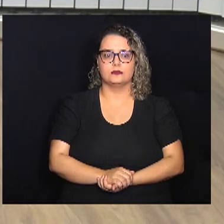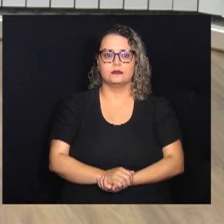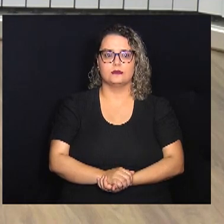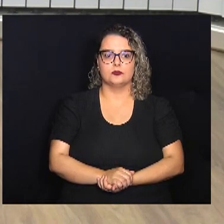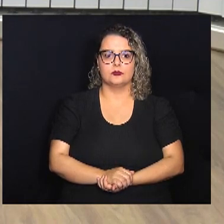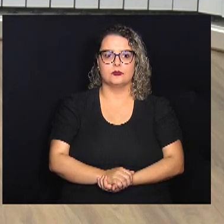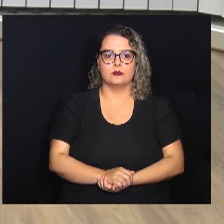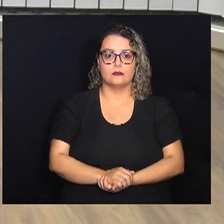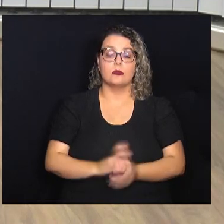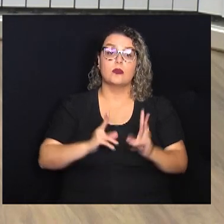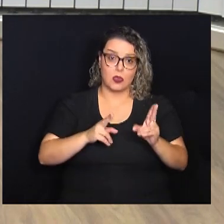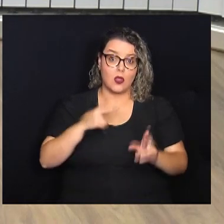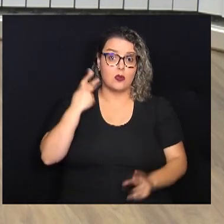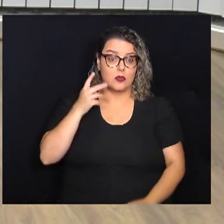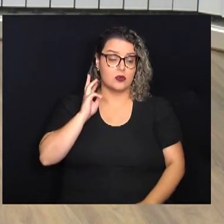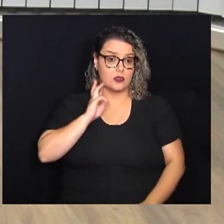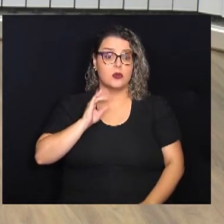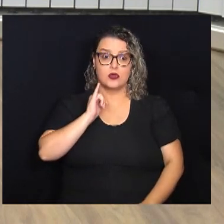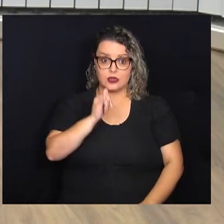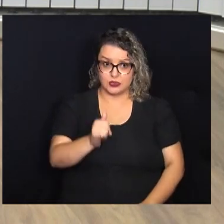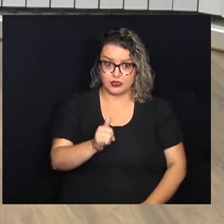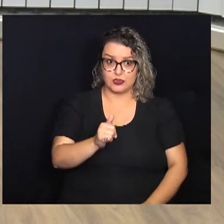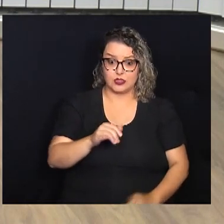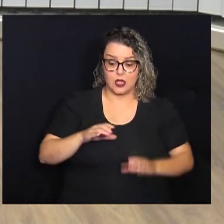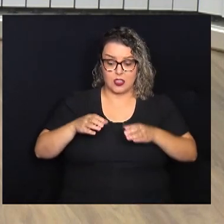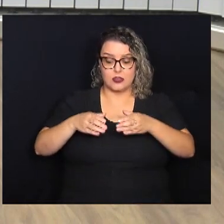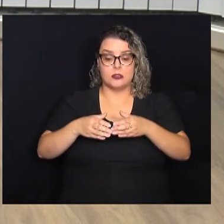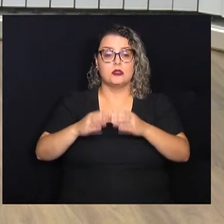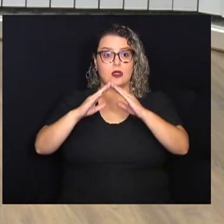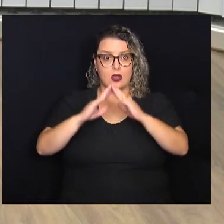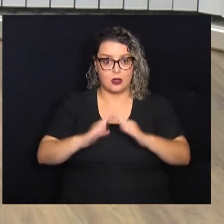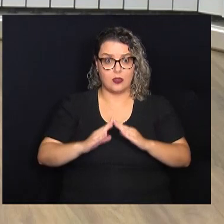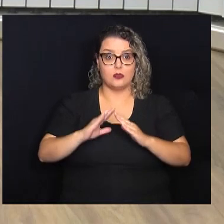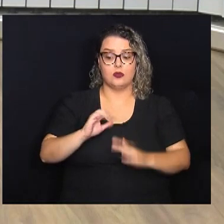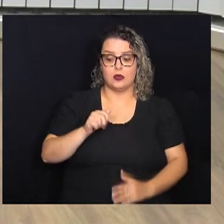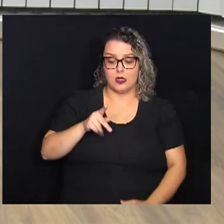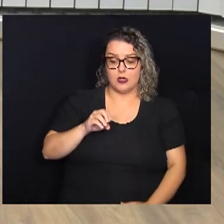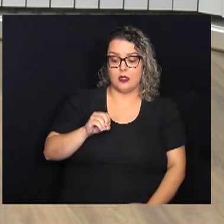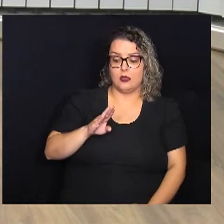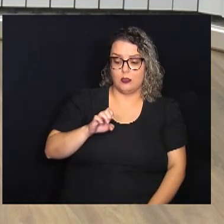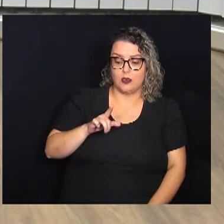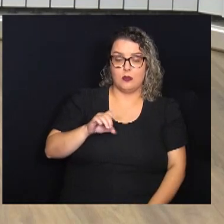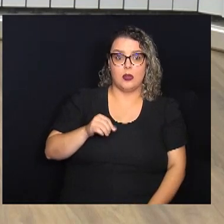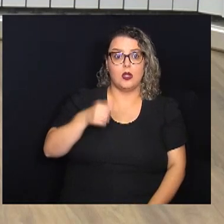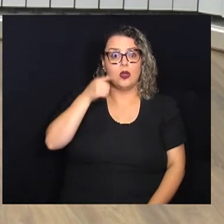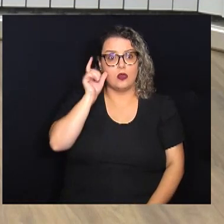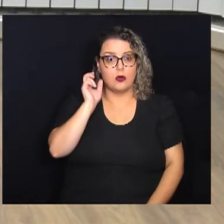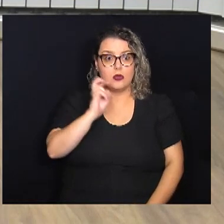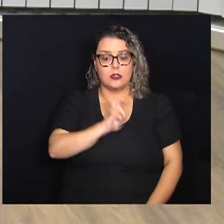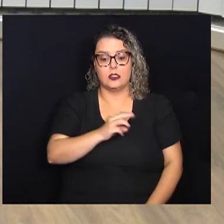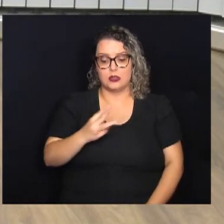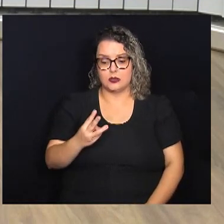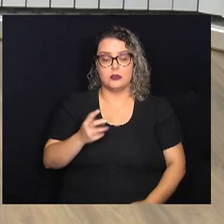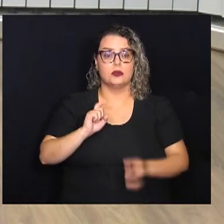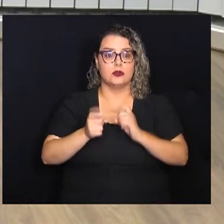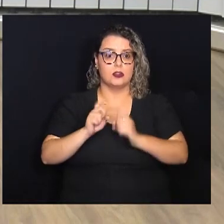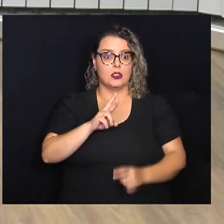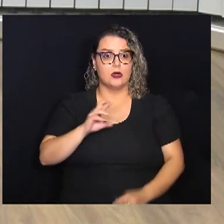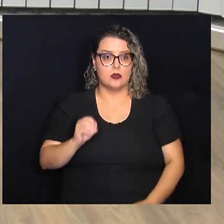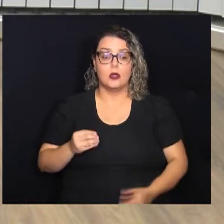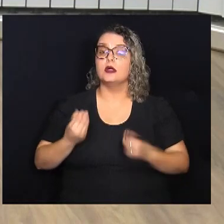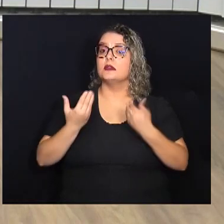E como o vereador Cecílio disse aí, olha, esse grupo de moradores do Campo Belo esteve ontem na 53ª reunião ordinária